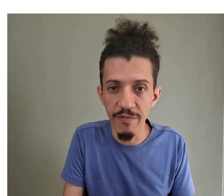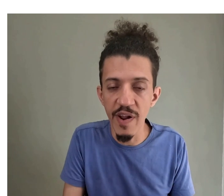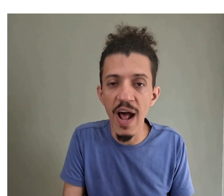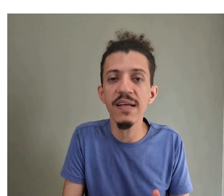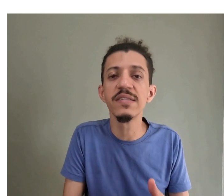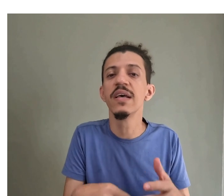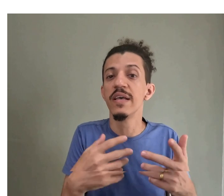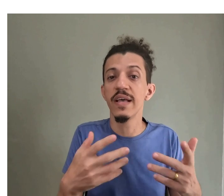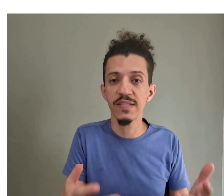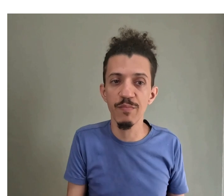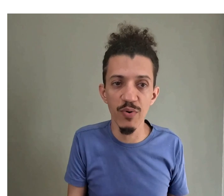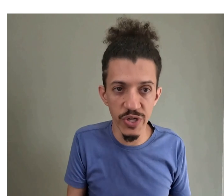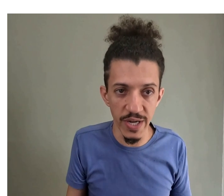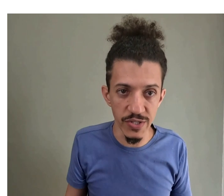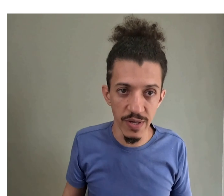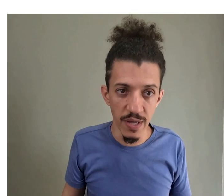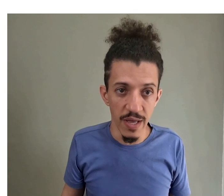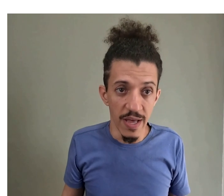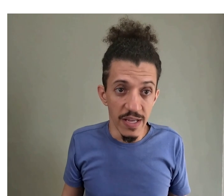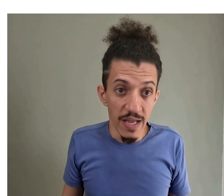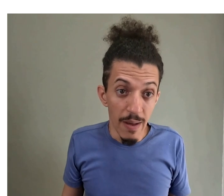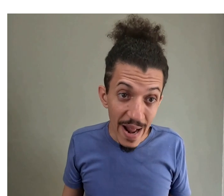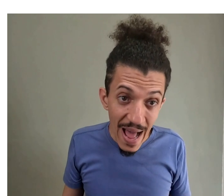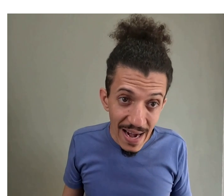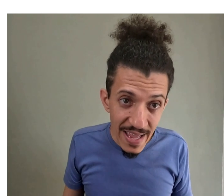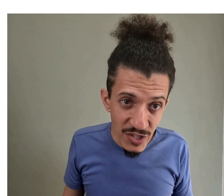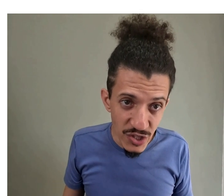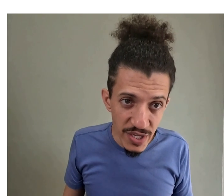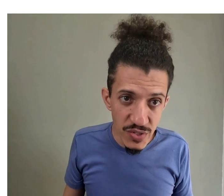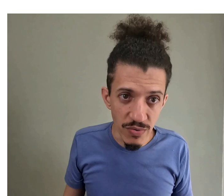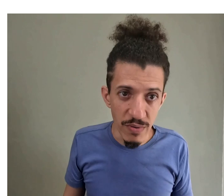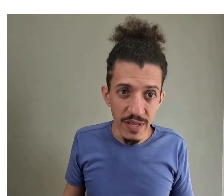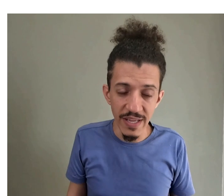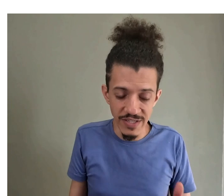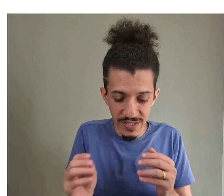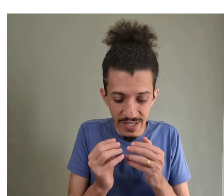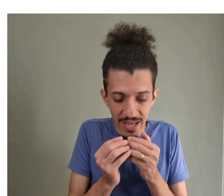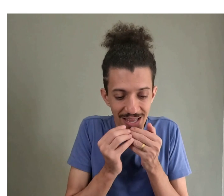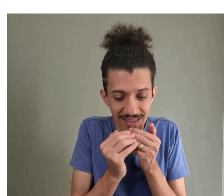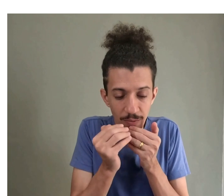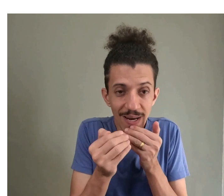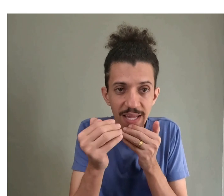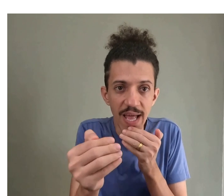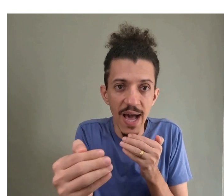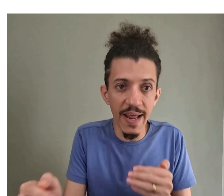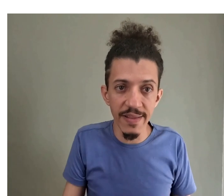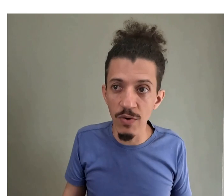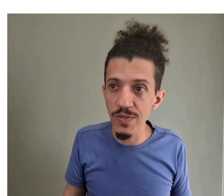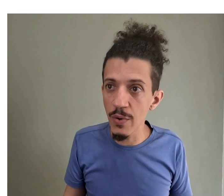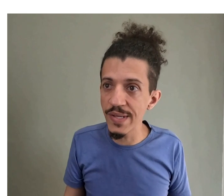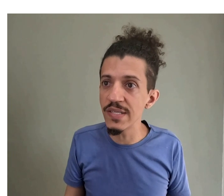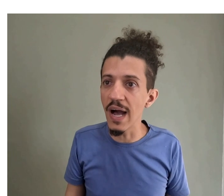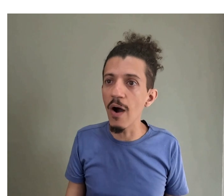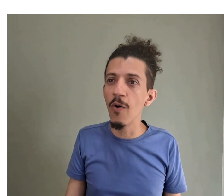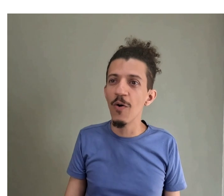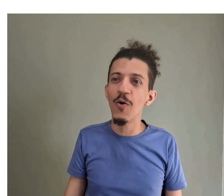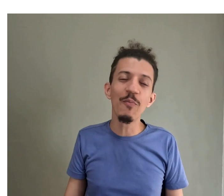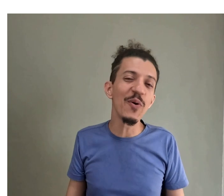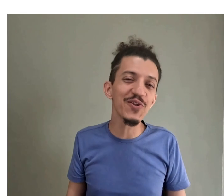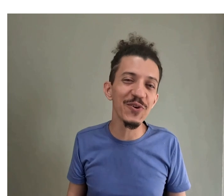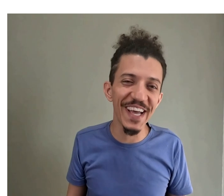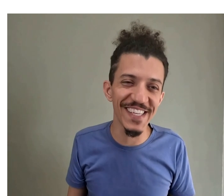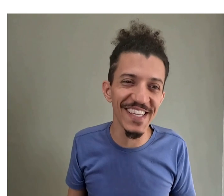uma frase e assim por diante. Para além disso, de ser tão linear e tão sequencial,